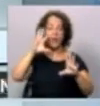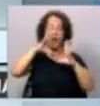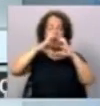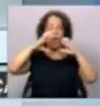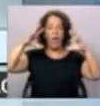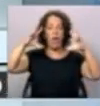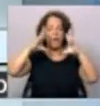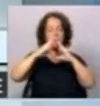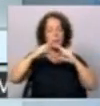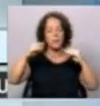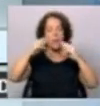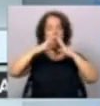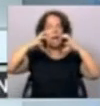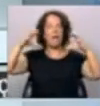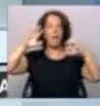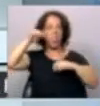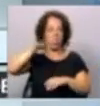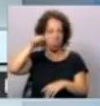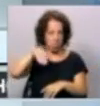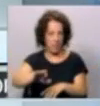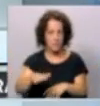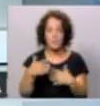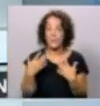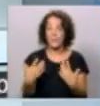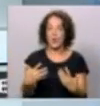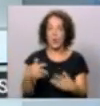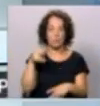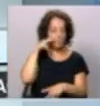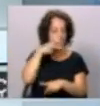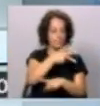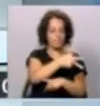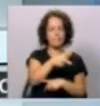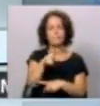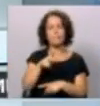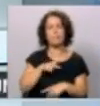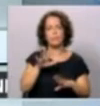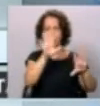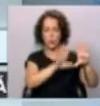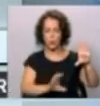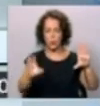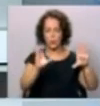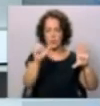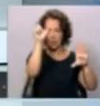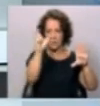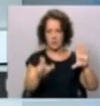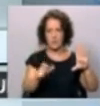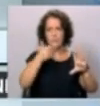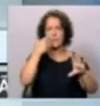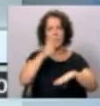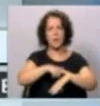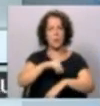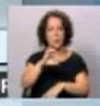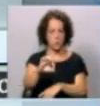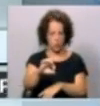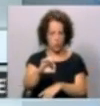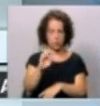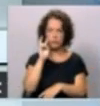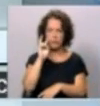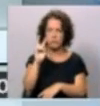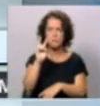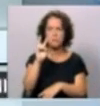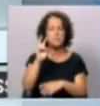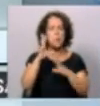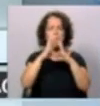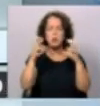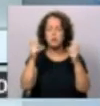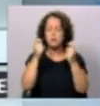passando a ver uma imagem de alta resolução do visível sobre Portugal continental das 8 da manhã, podemos ver praticamente a ausência de nebulosidade sobre